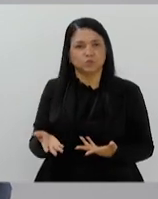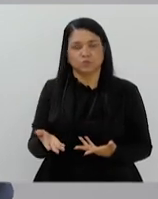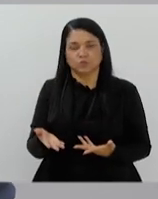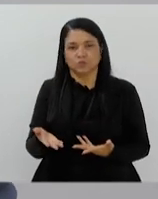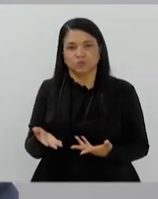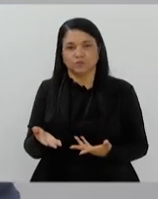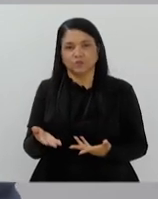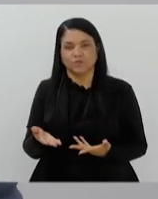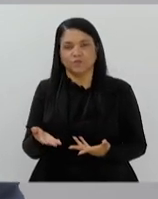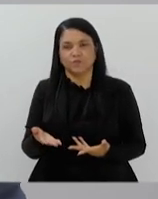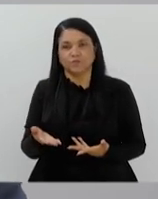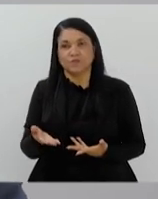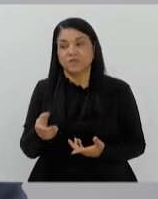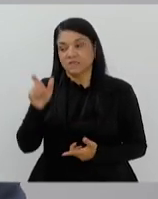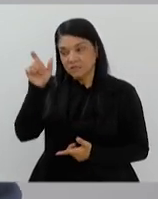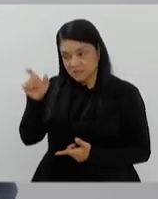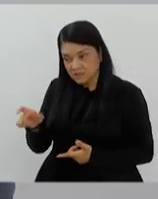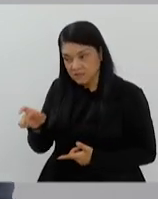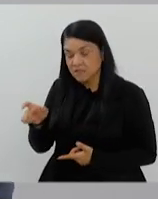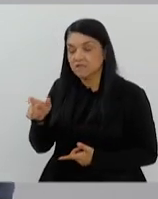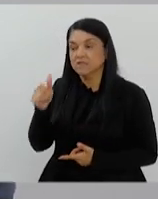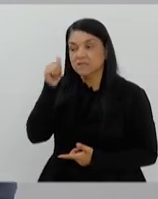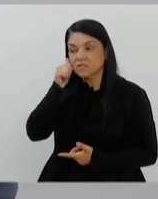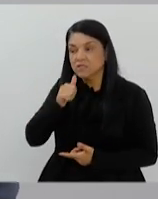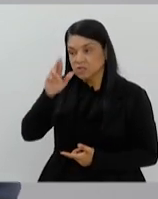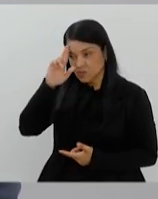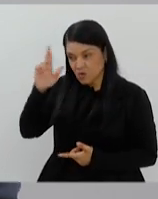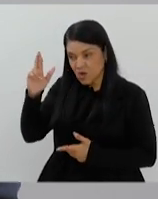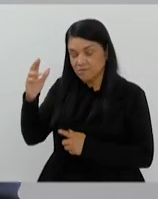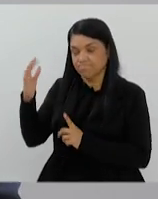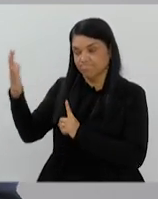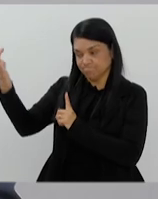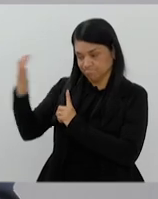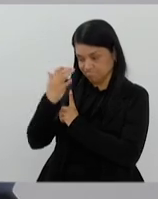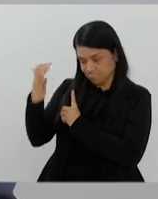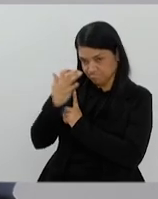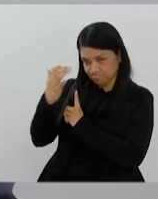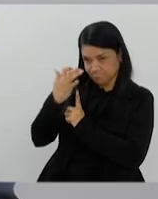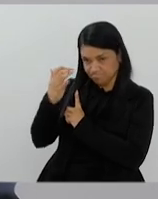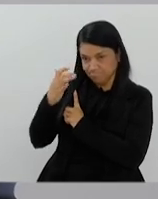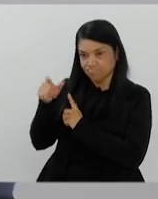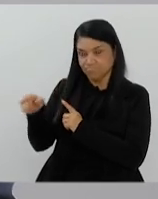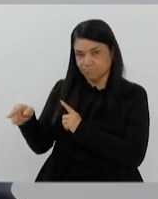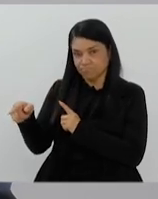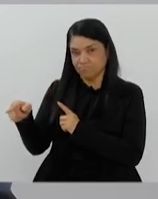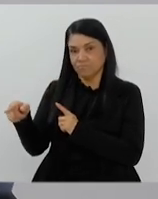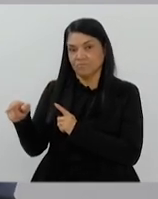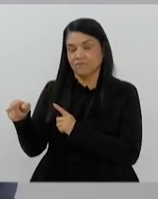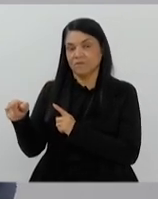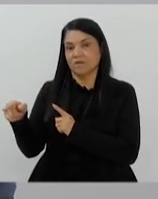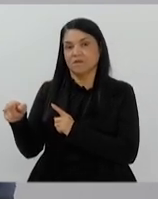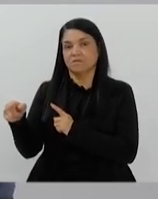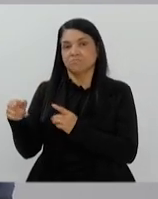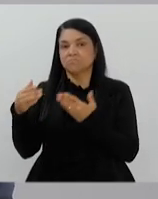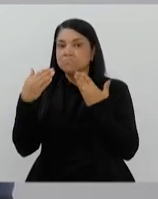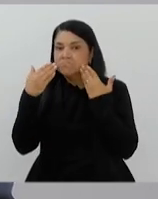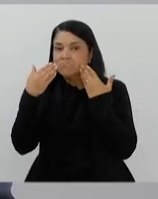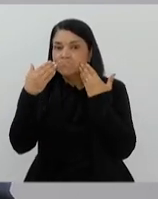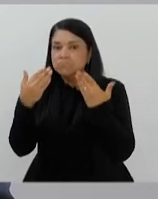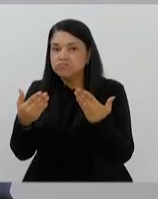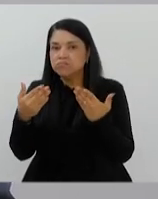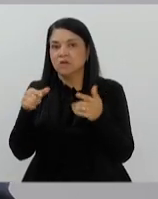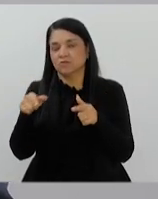seguinte se a senhora sofreu pressão para colocar em cheque a sua reputa e